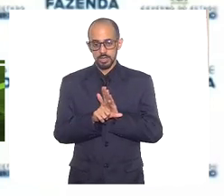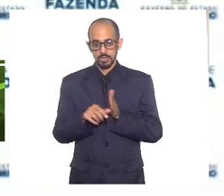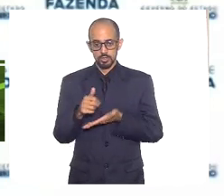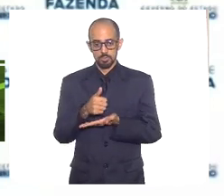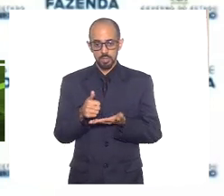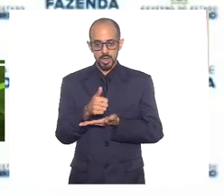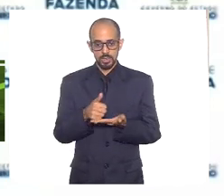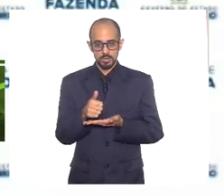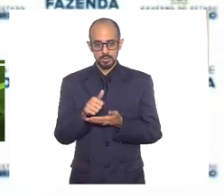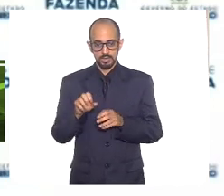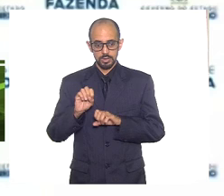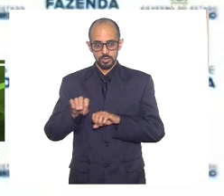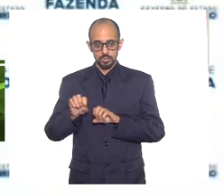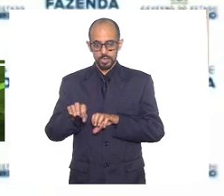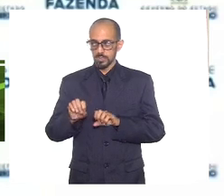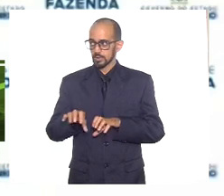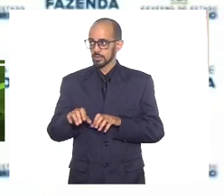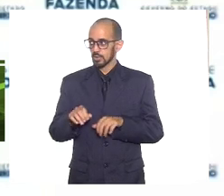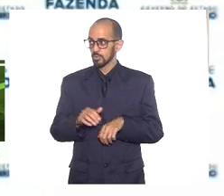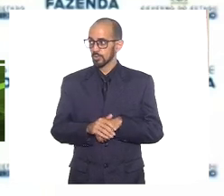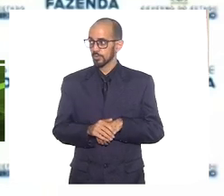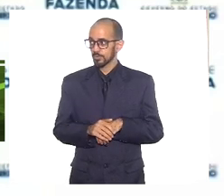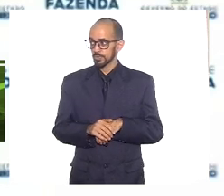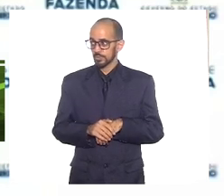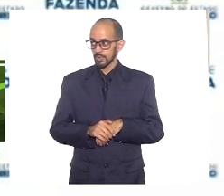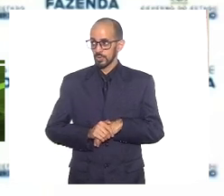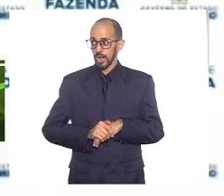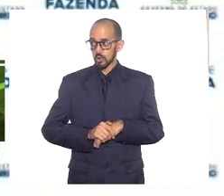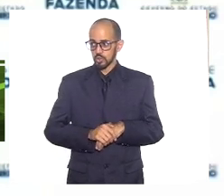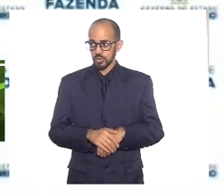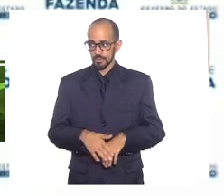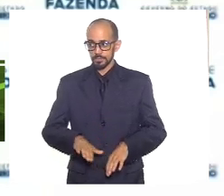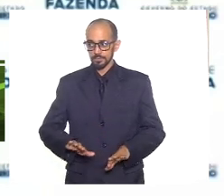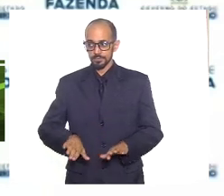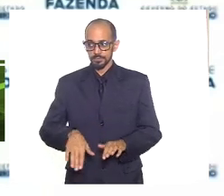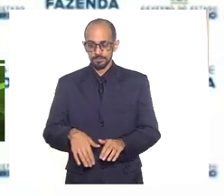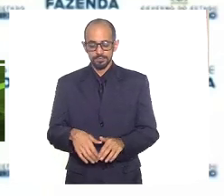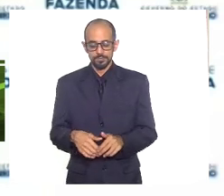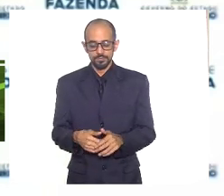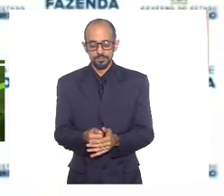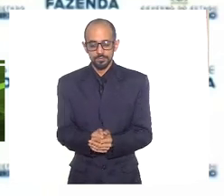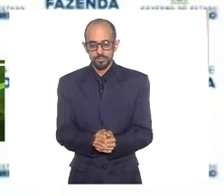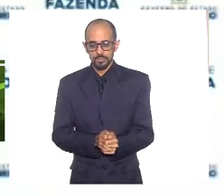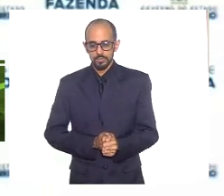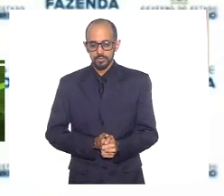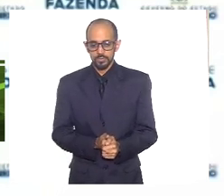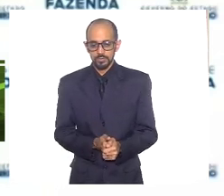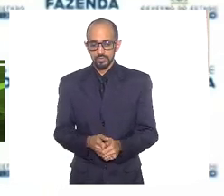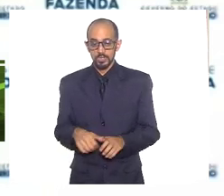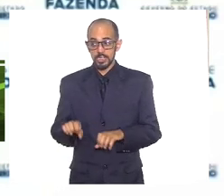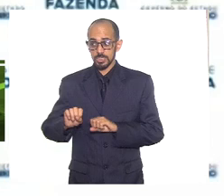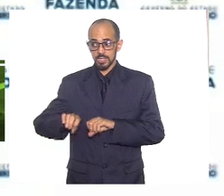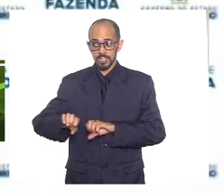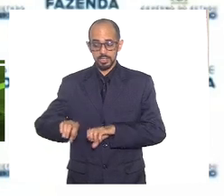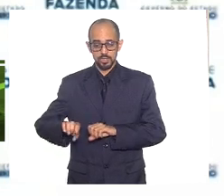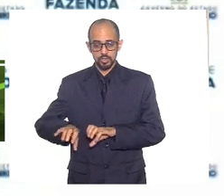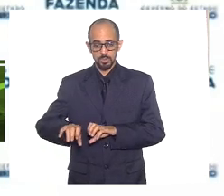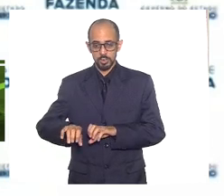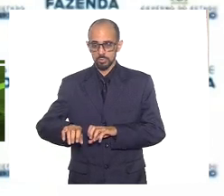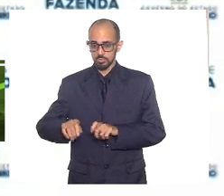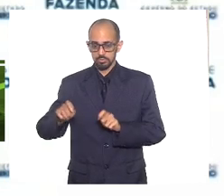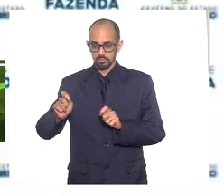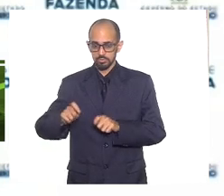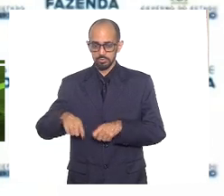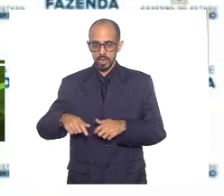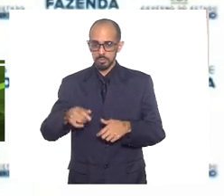da educação, que não são despesas de educação, não faz o menor sentido, como